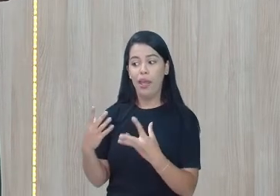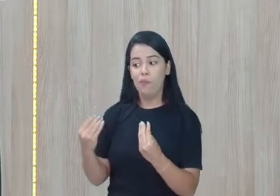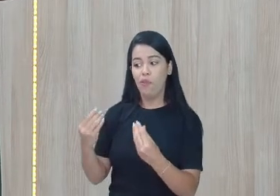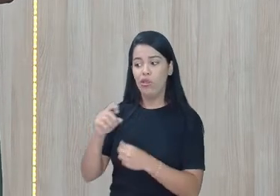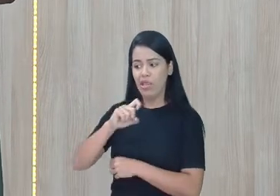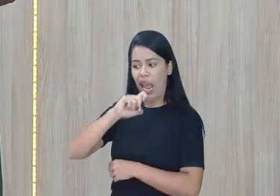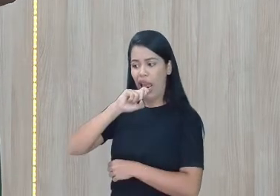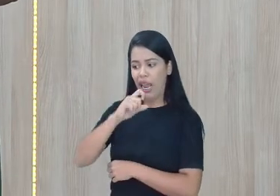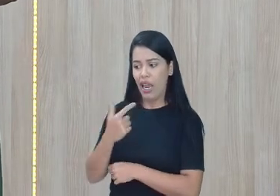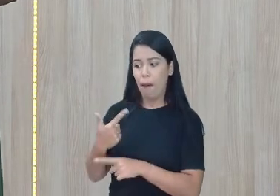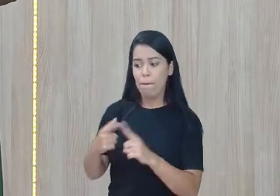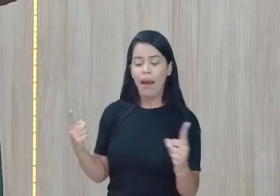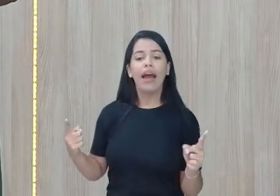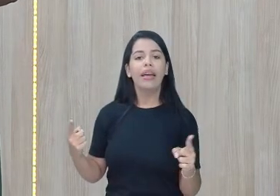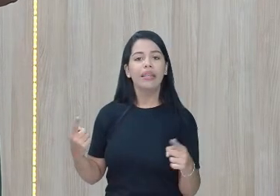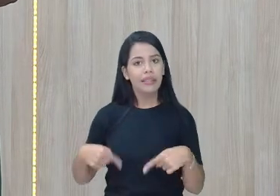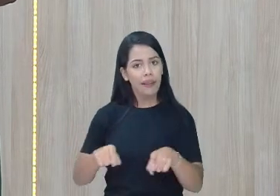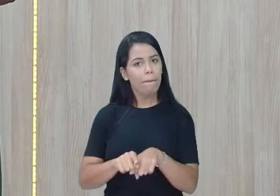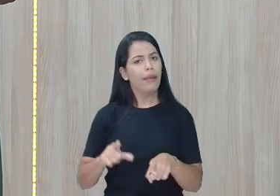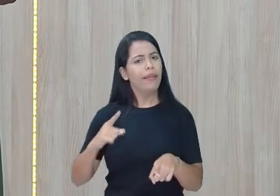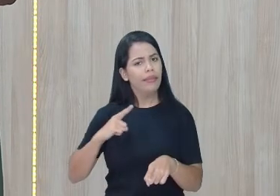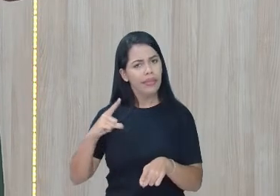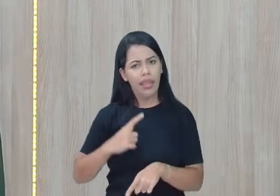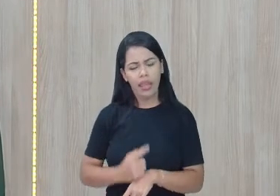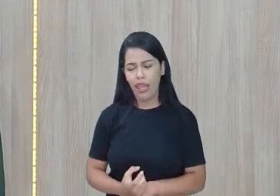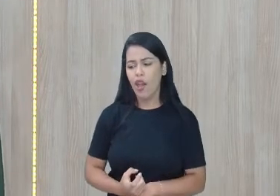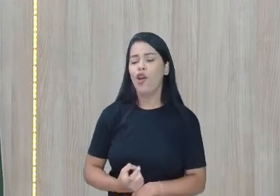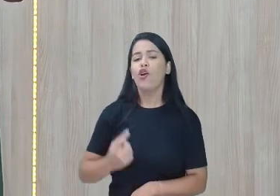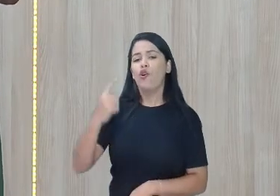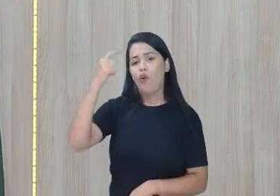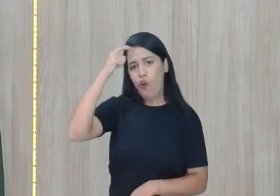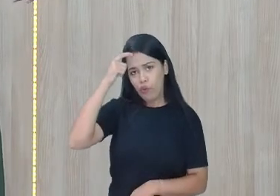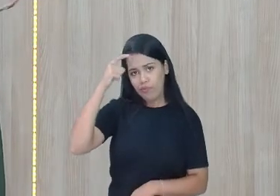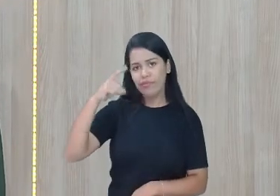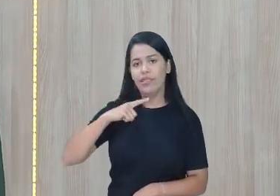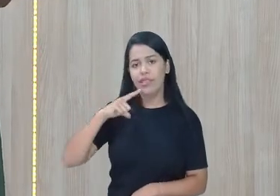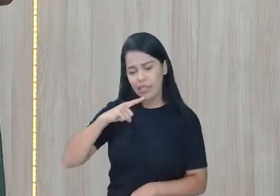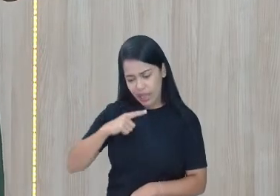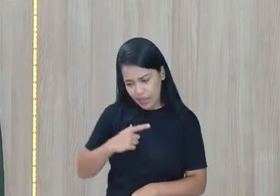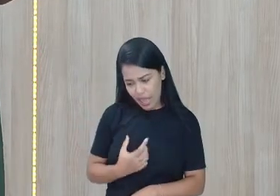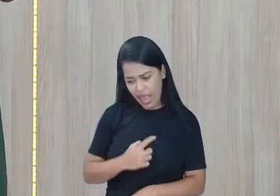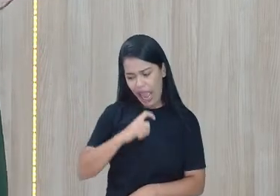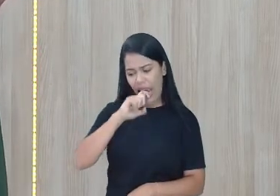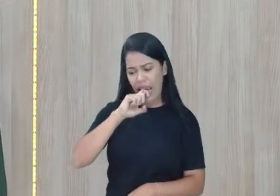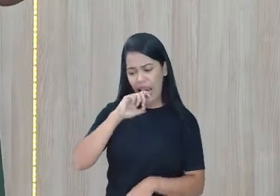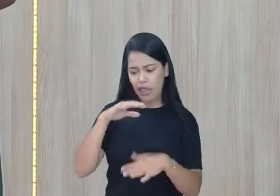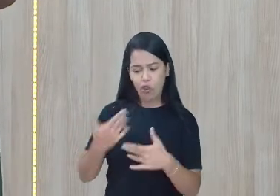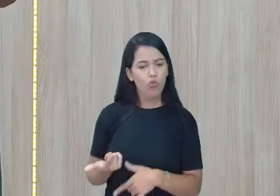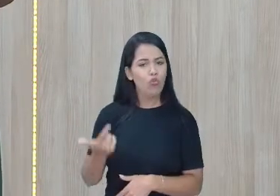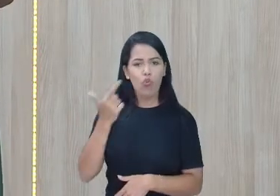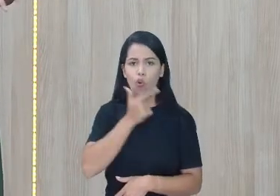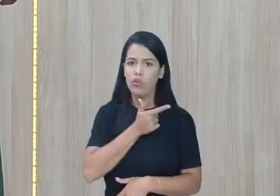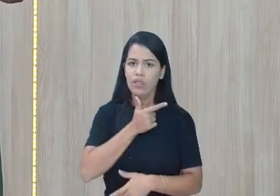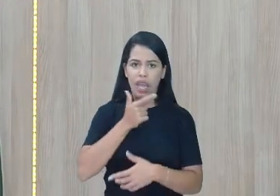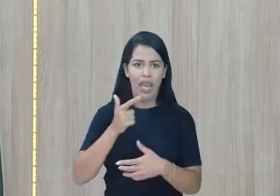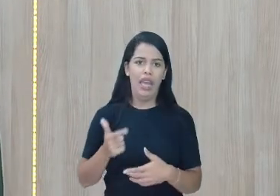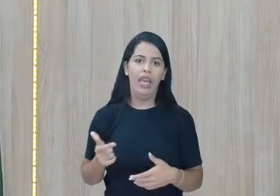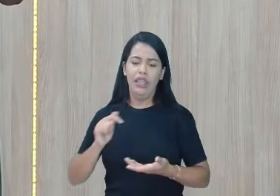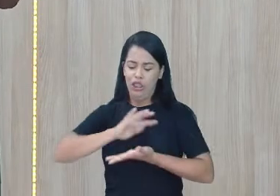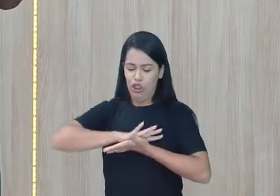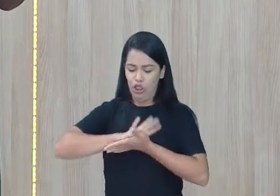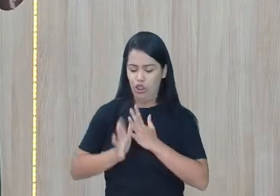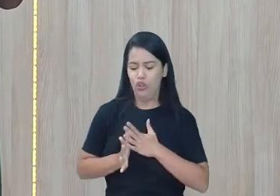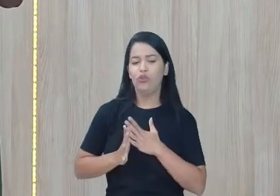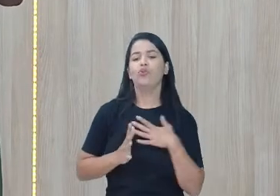tem consciência dessa inveja, né? E, ao mesmo tempo, ele não consegue lutar contra ela. Então, ele